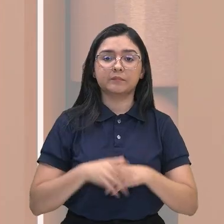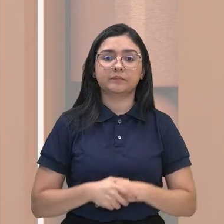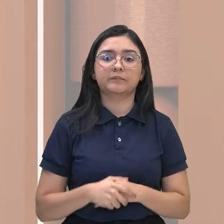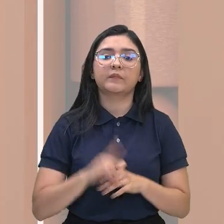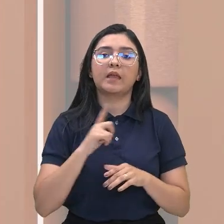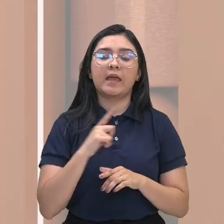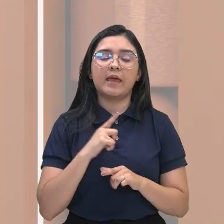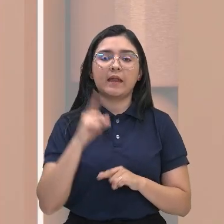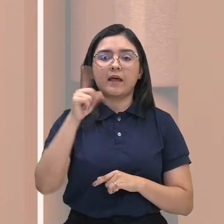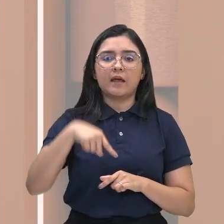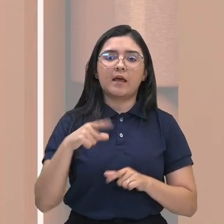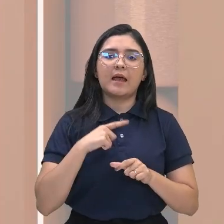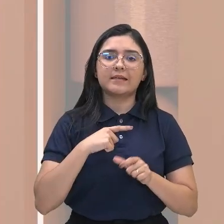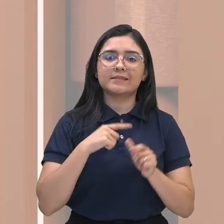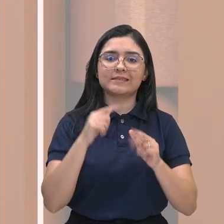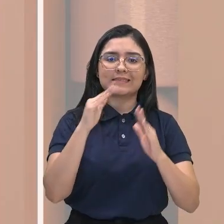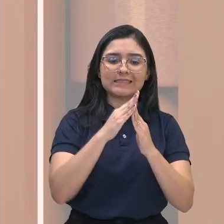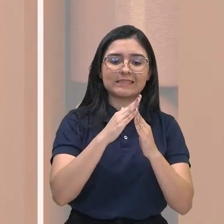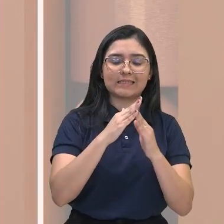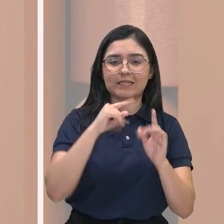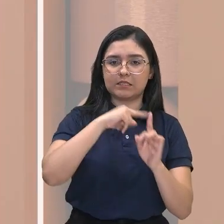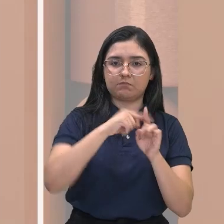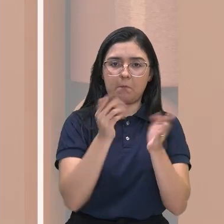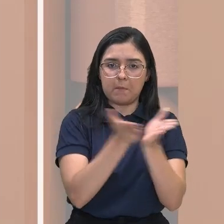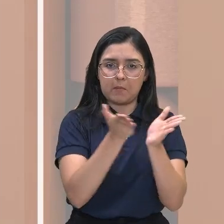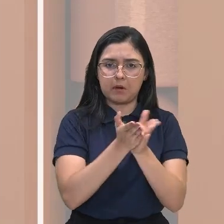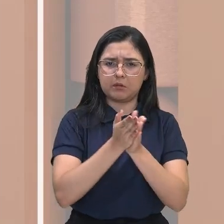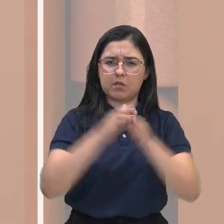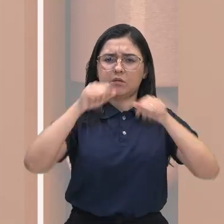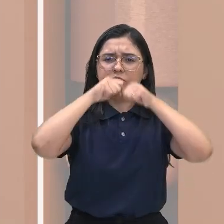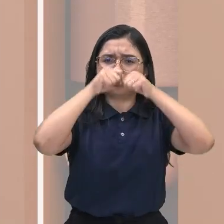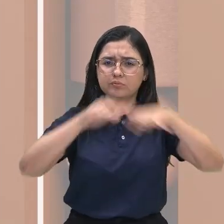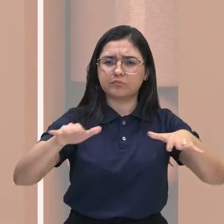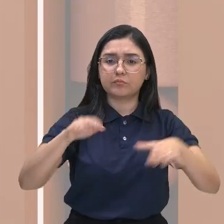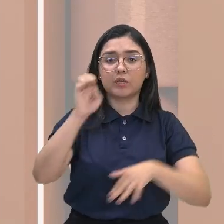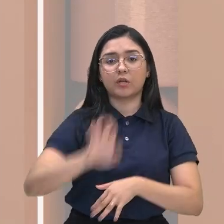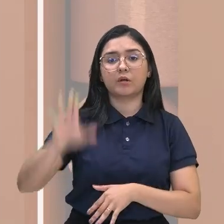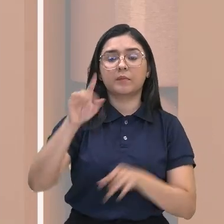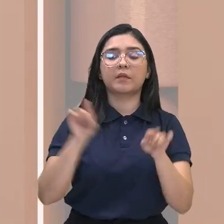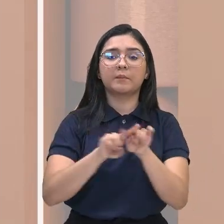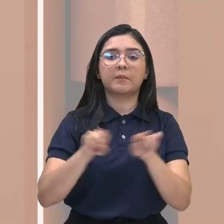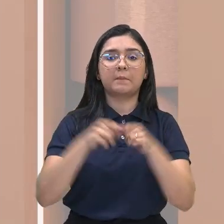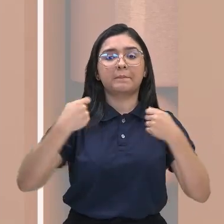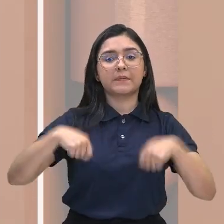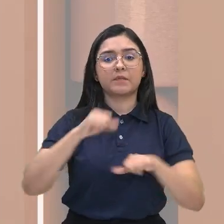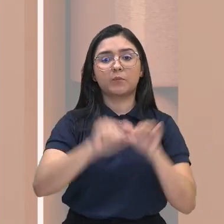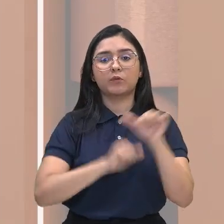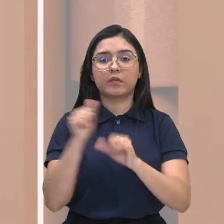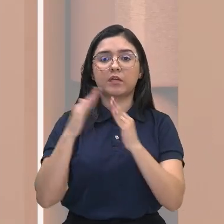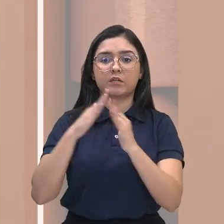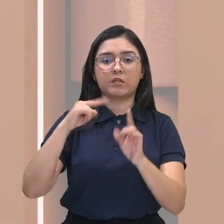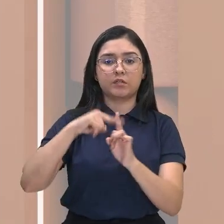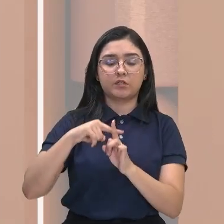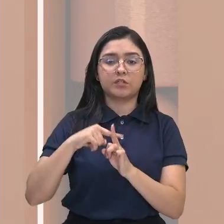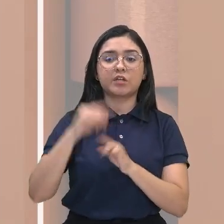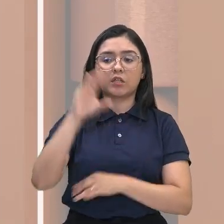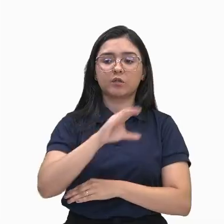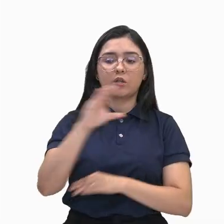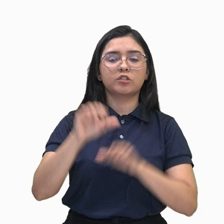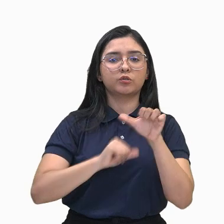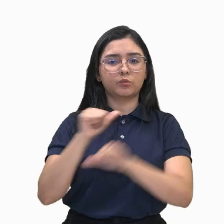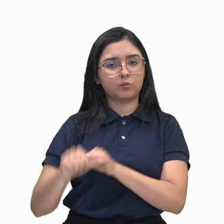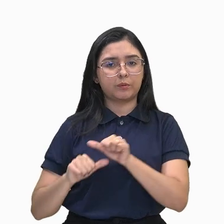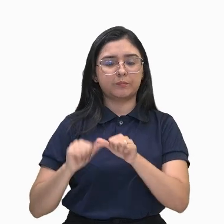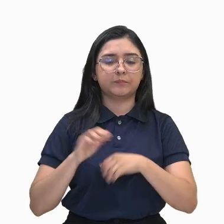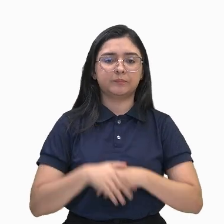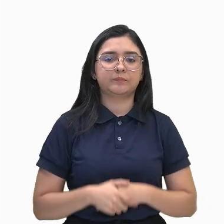das igrejas protestantes na Europa e uma necessidade de reformar a Igreja Católica de forma estrutural. Vamos